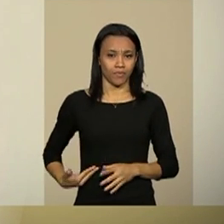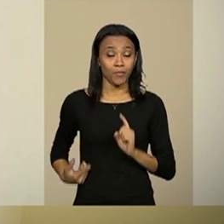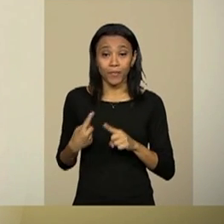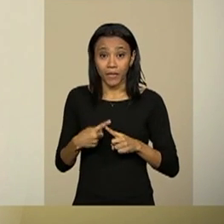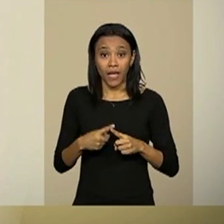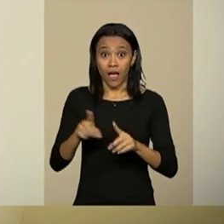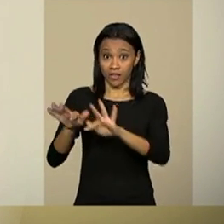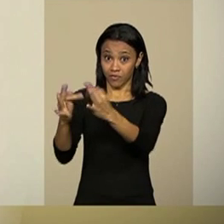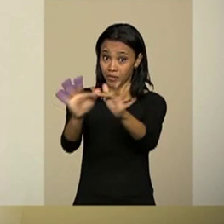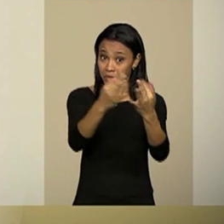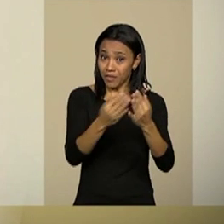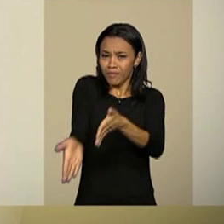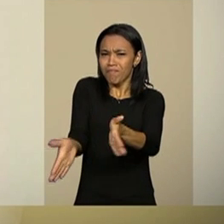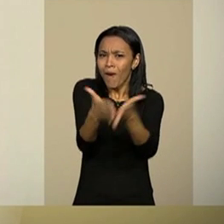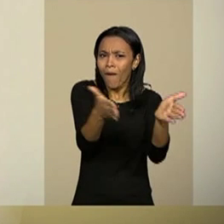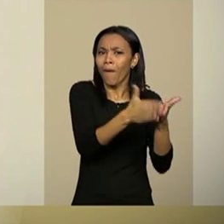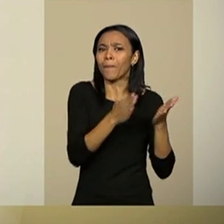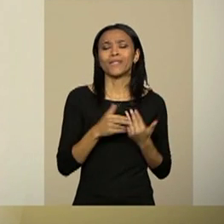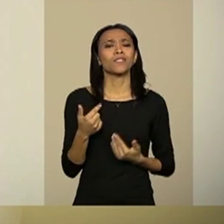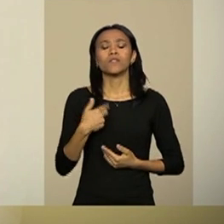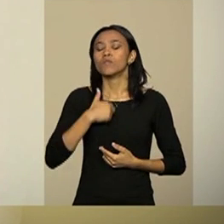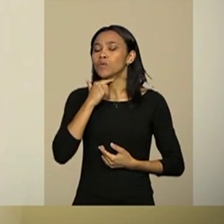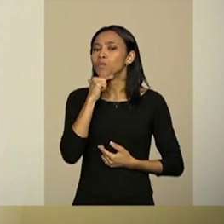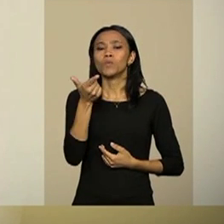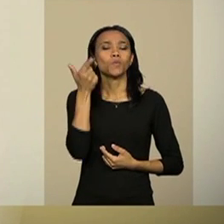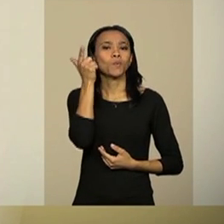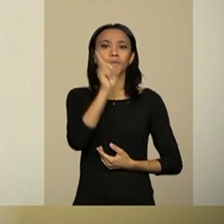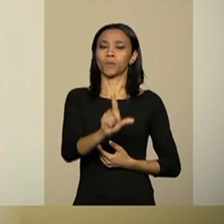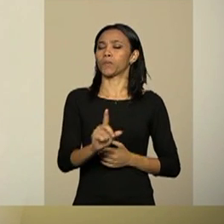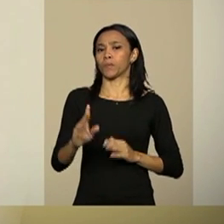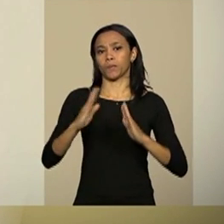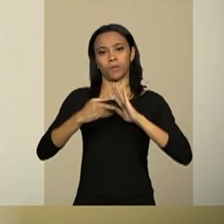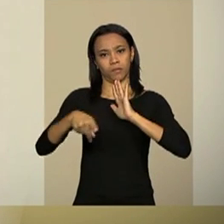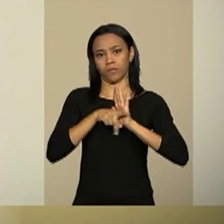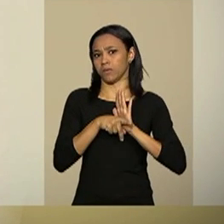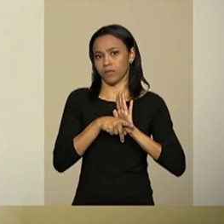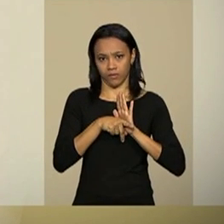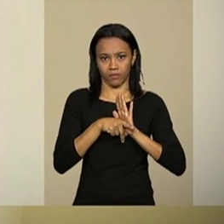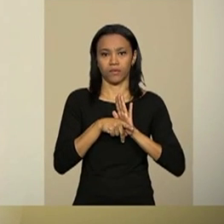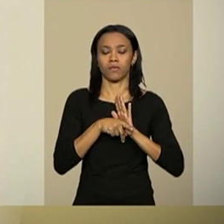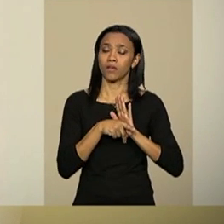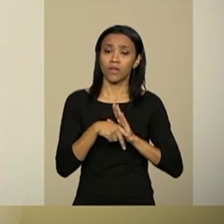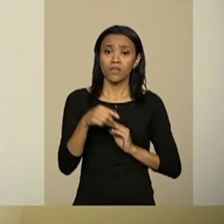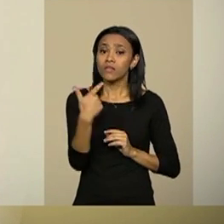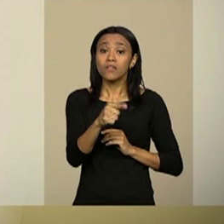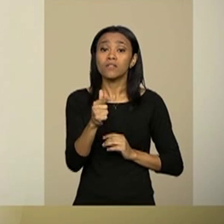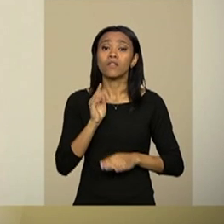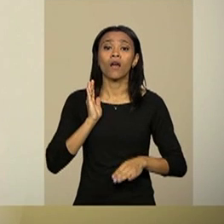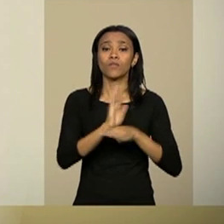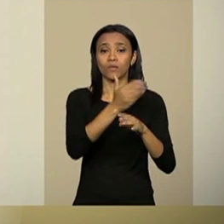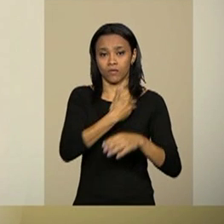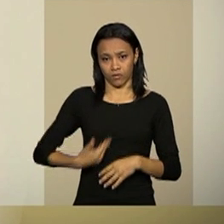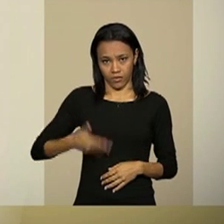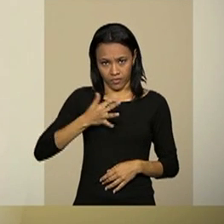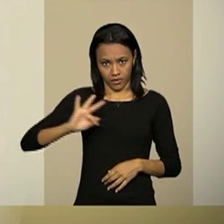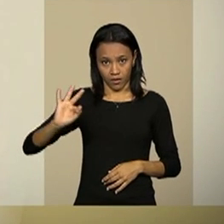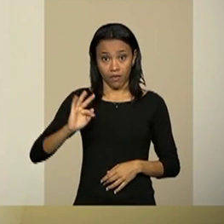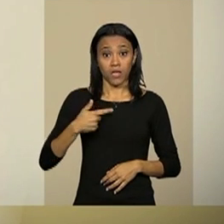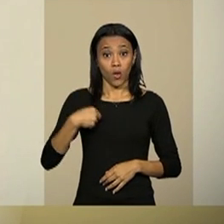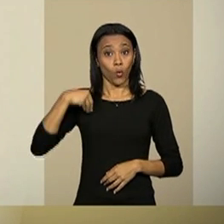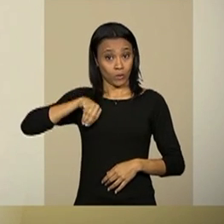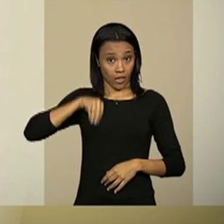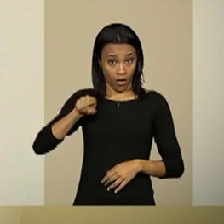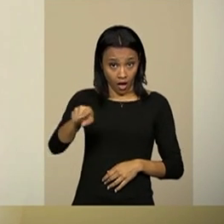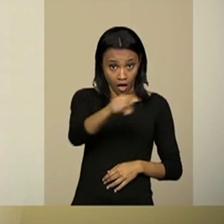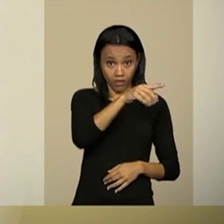as famílias mais pobres não teriam jamais condições de ter uma casa própria sem a ajuda do governo federal a renda da